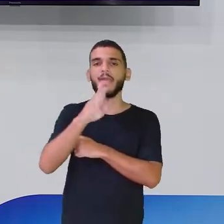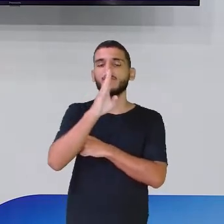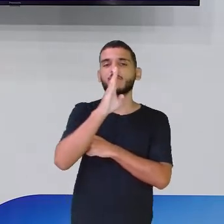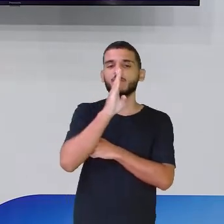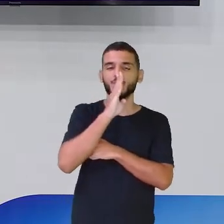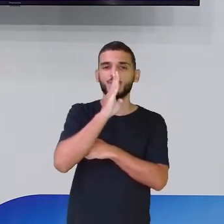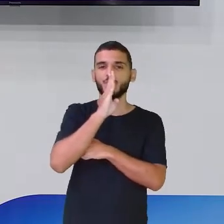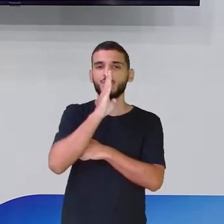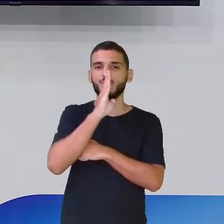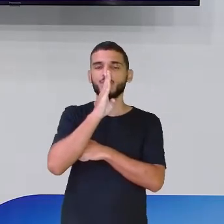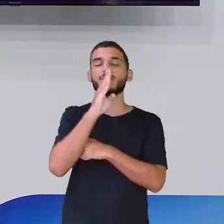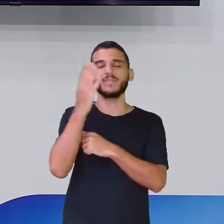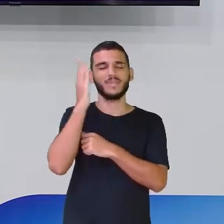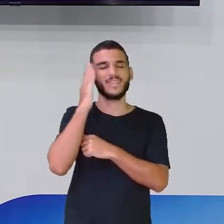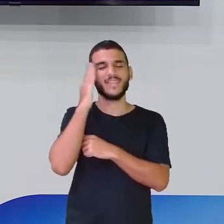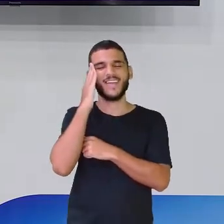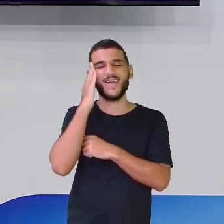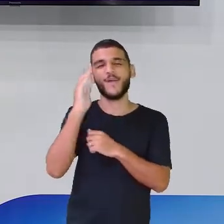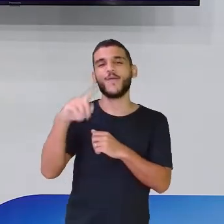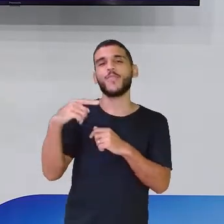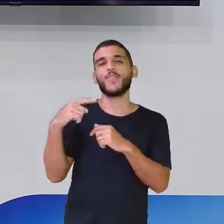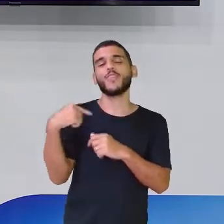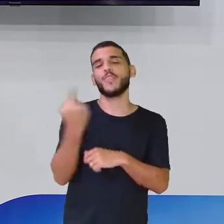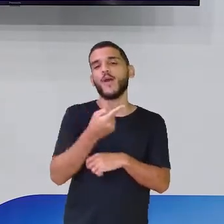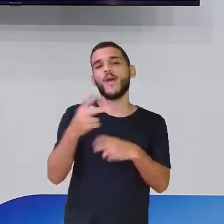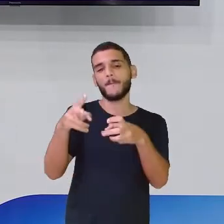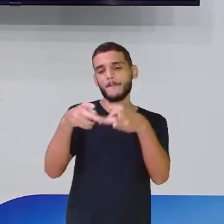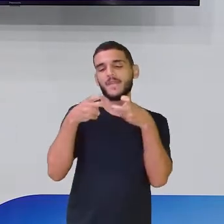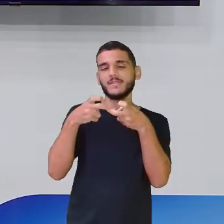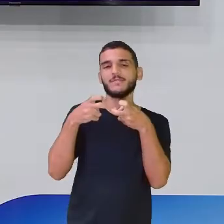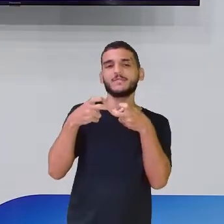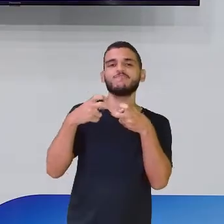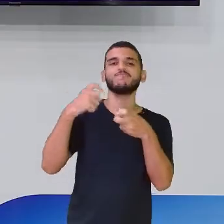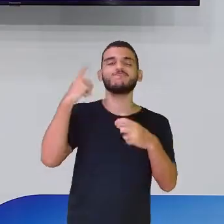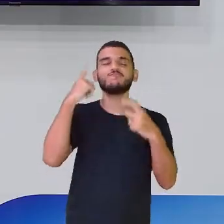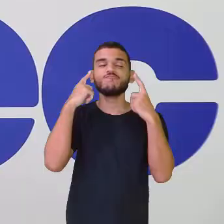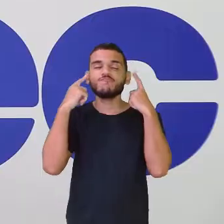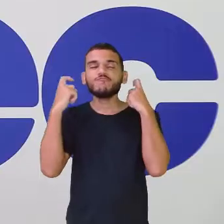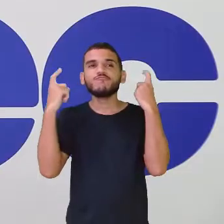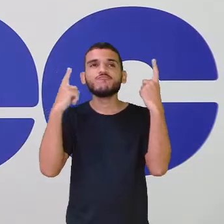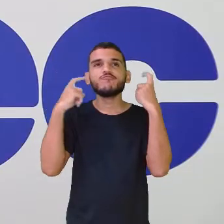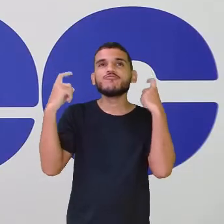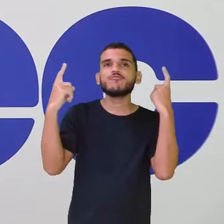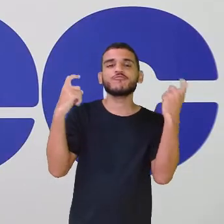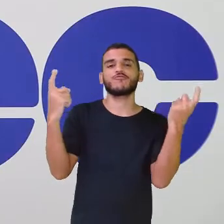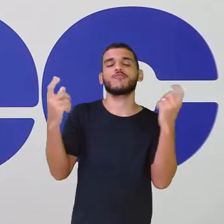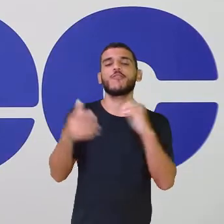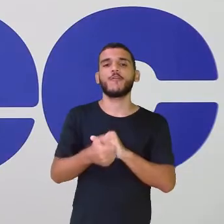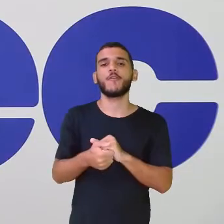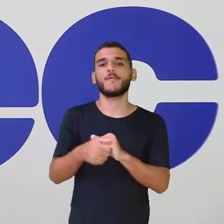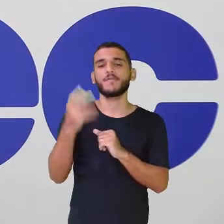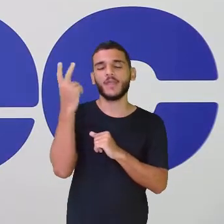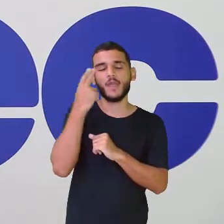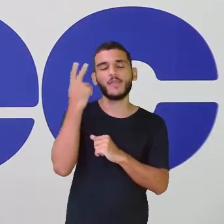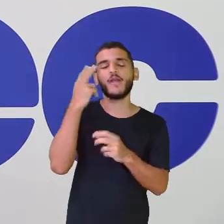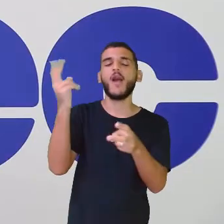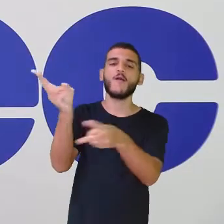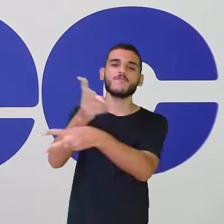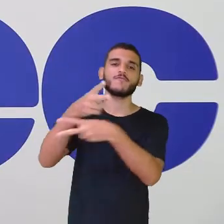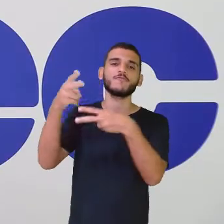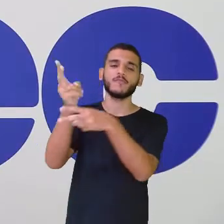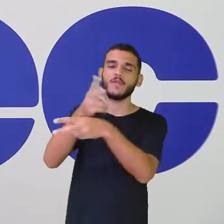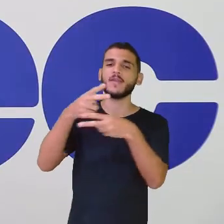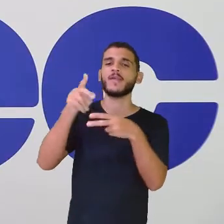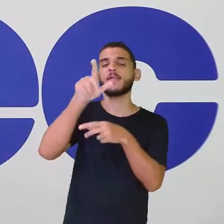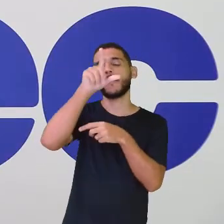bem mais, a gente consegue perceber mais os sons naturais. Naturais, que é o passarinho passando, né? Exatamente. vento. O